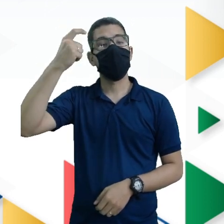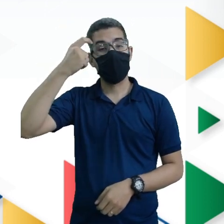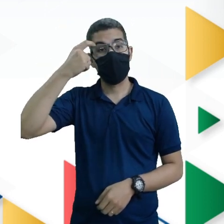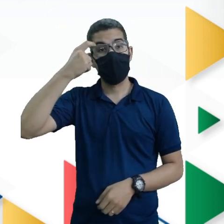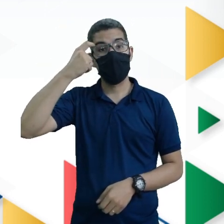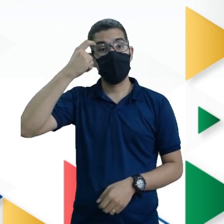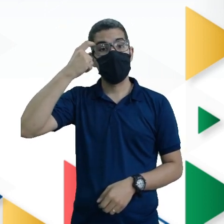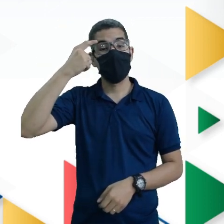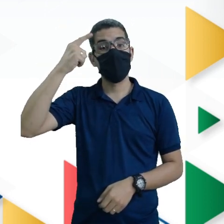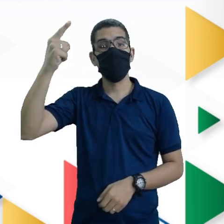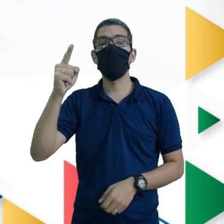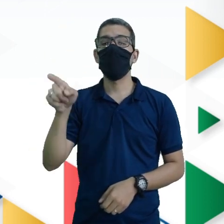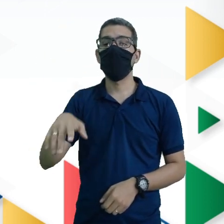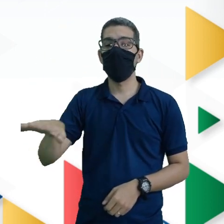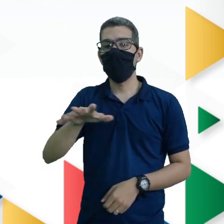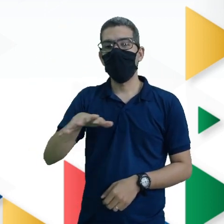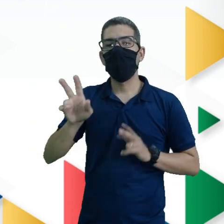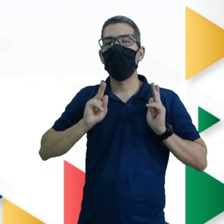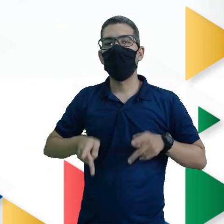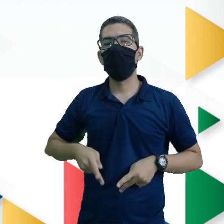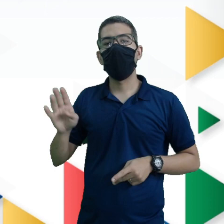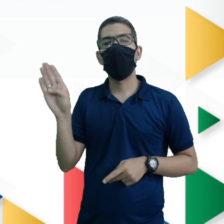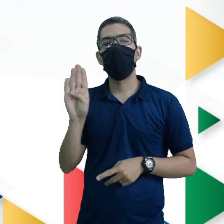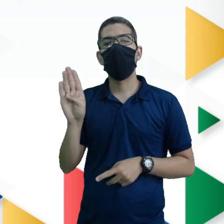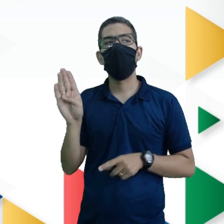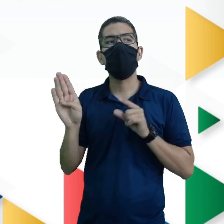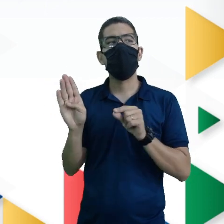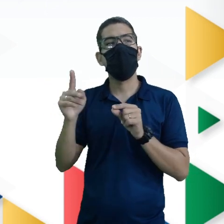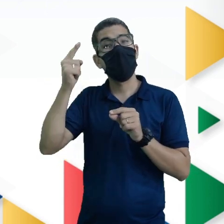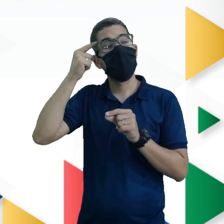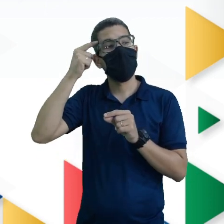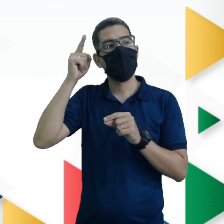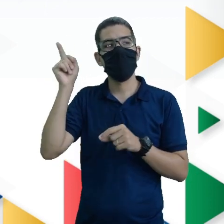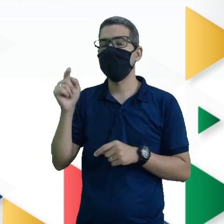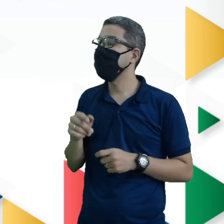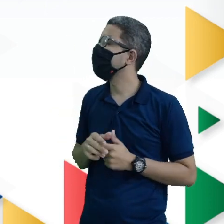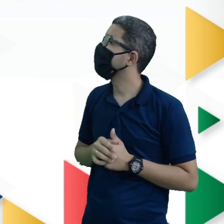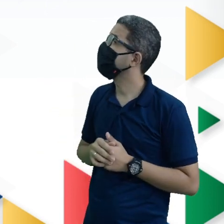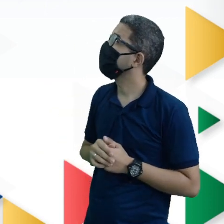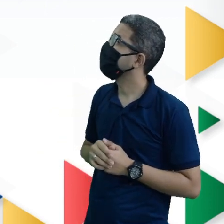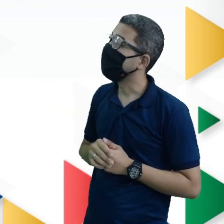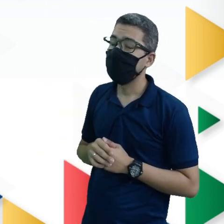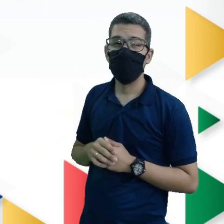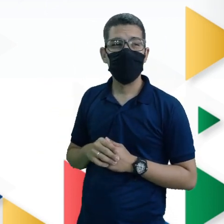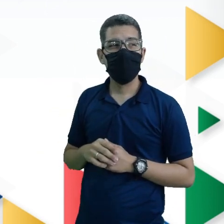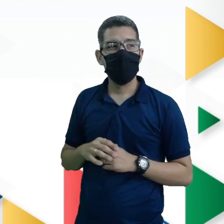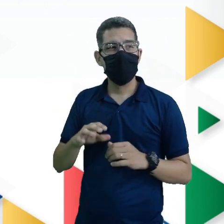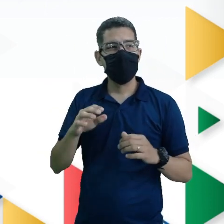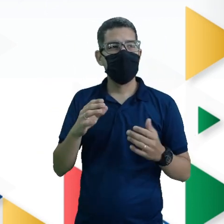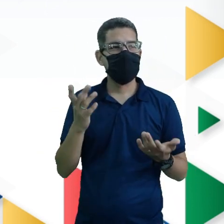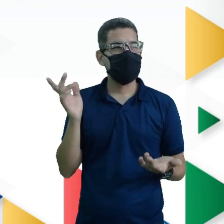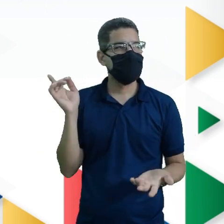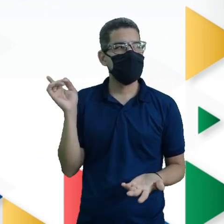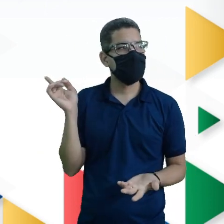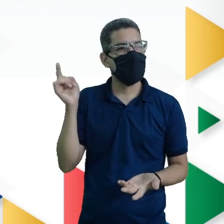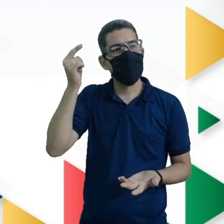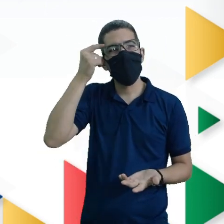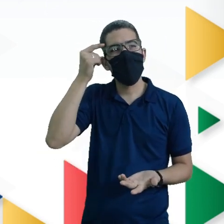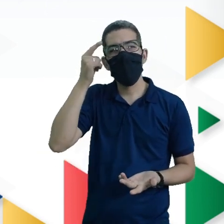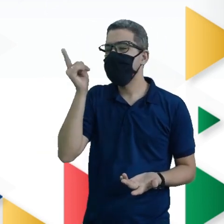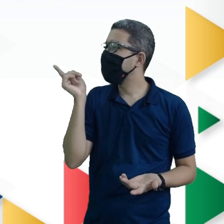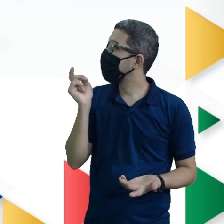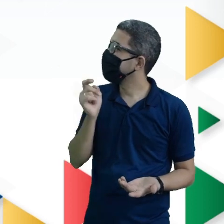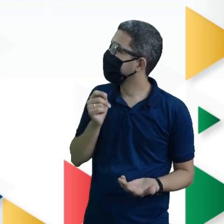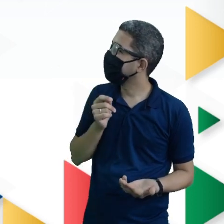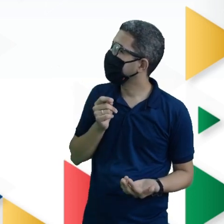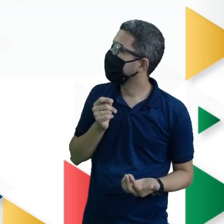os babilônios tinham uma ideia bem estranha. O Sol girava em torno da Terra. Aí você fala, nossa, professor, não era assim não. Não é assim hoje,